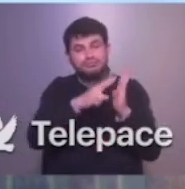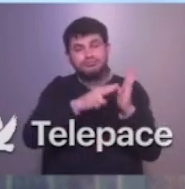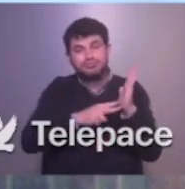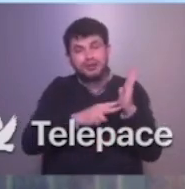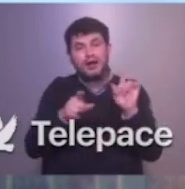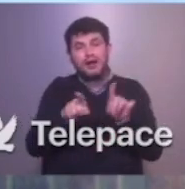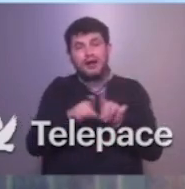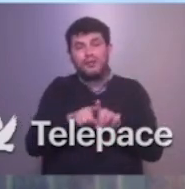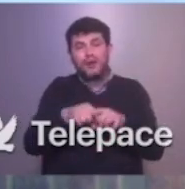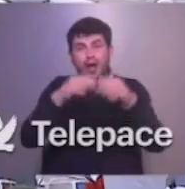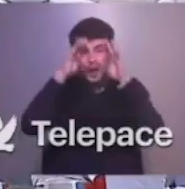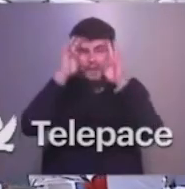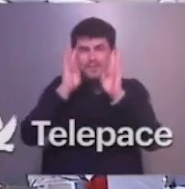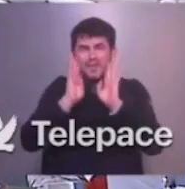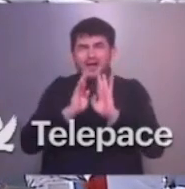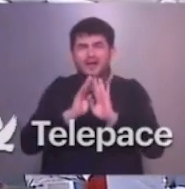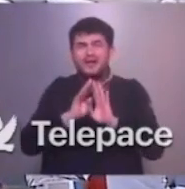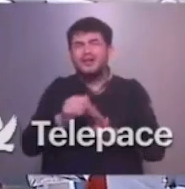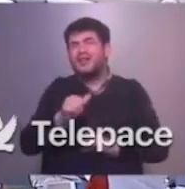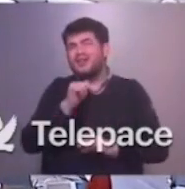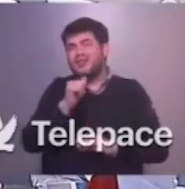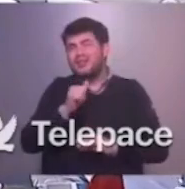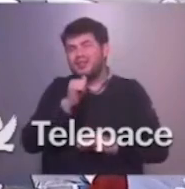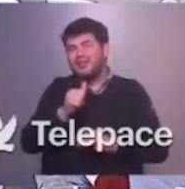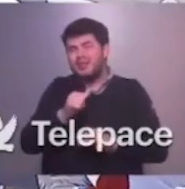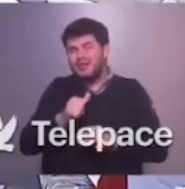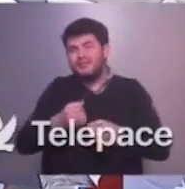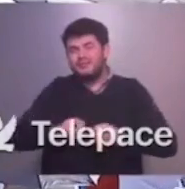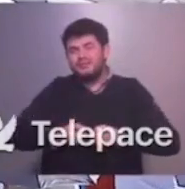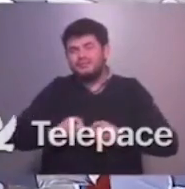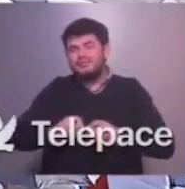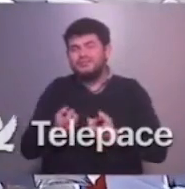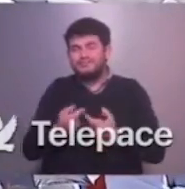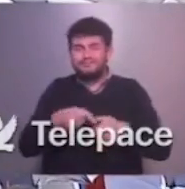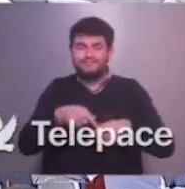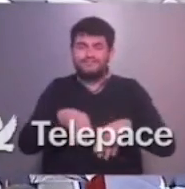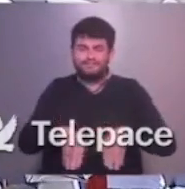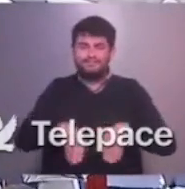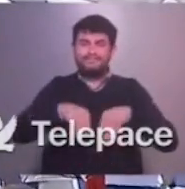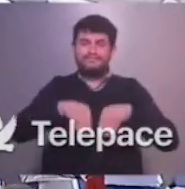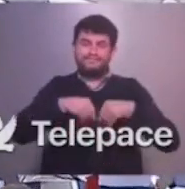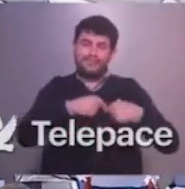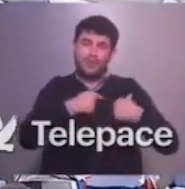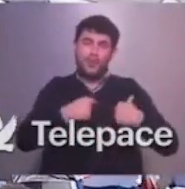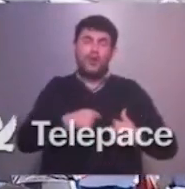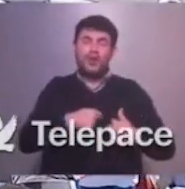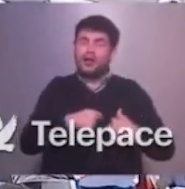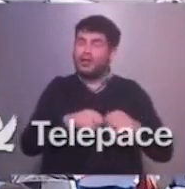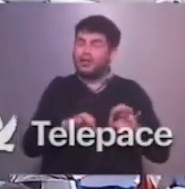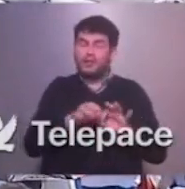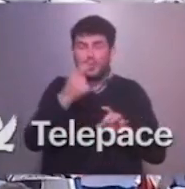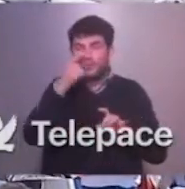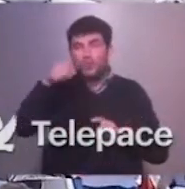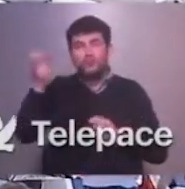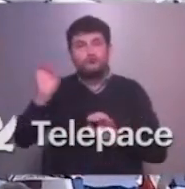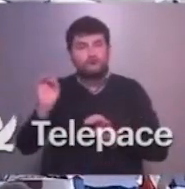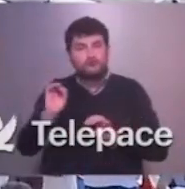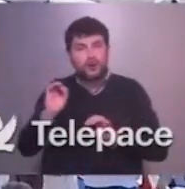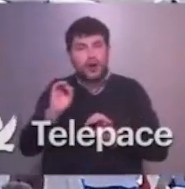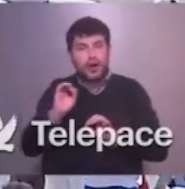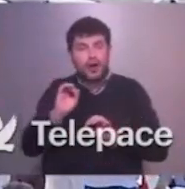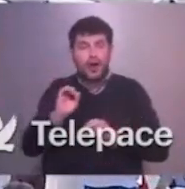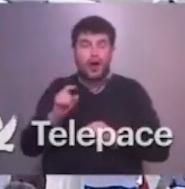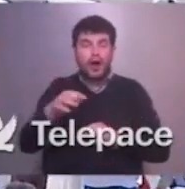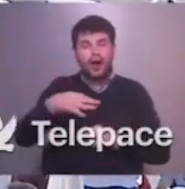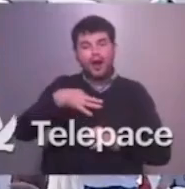palavra que Maria Santíssima sempre soube acolher no coração, como mais ninguém, para fazer